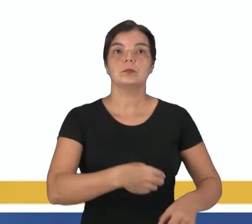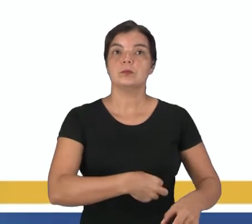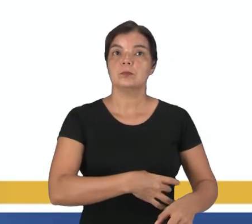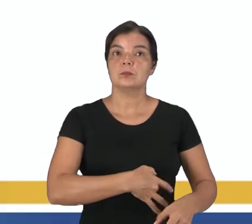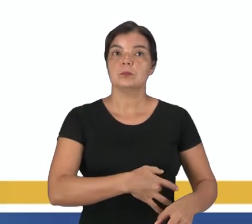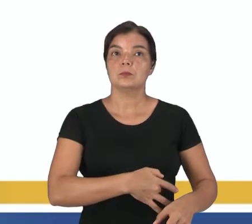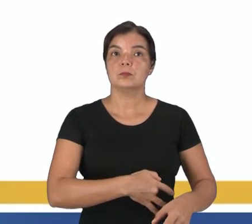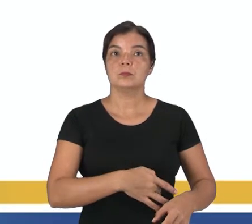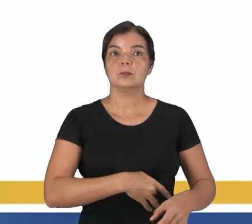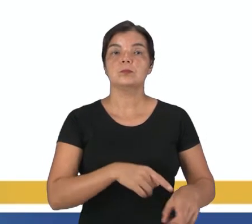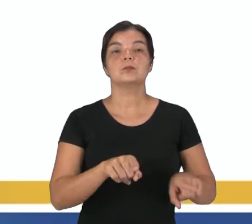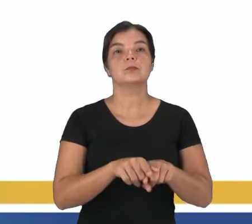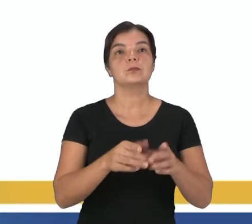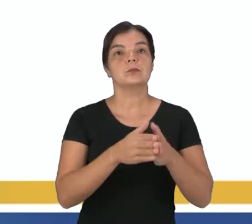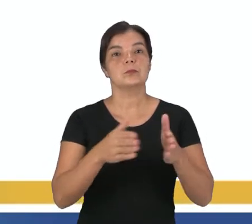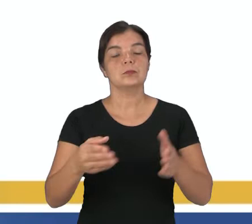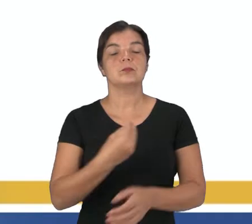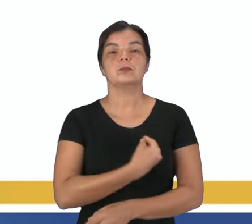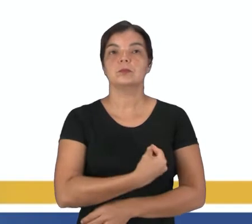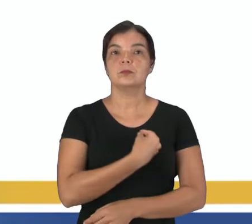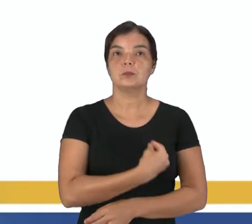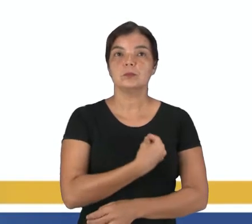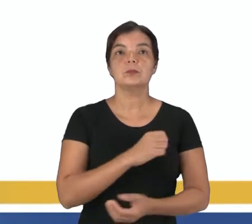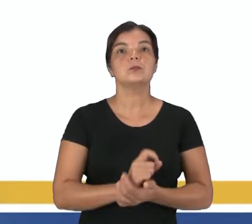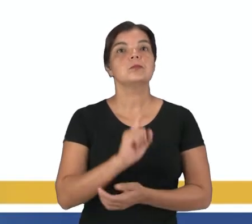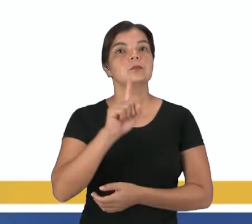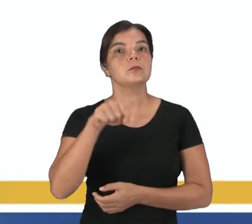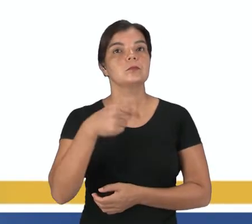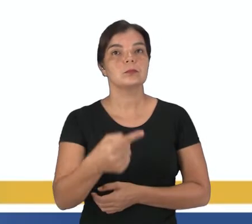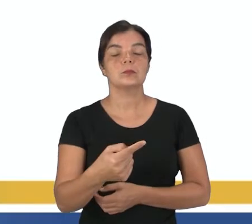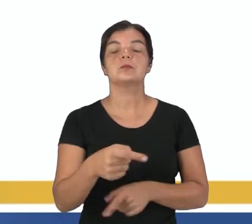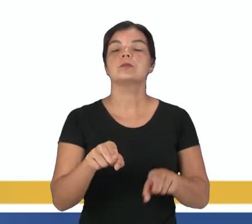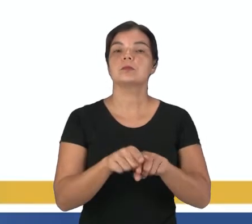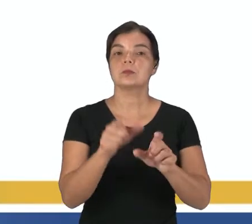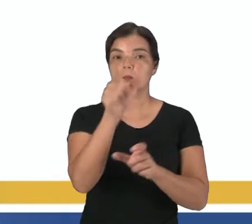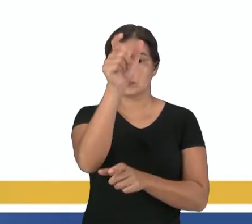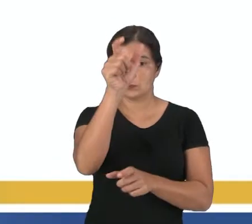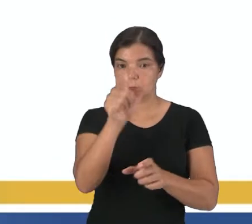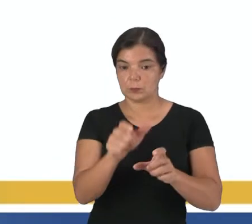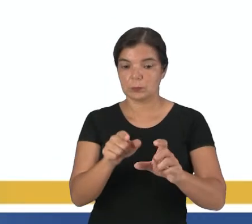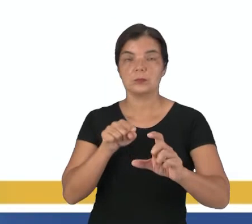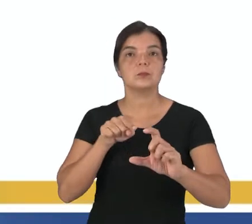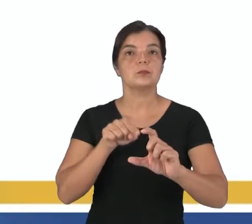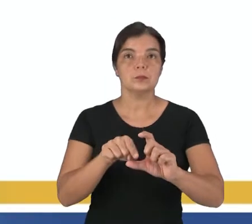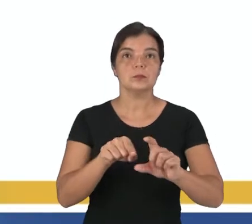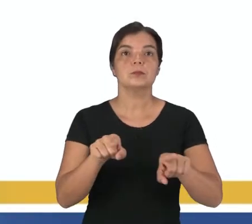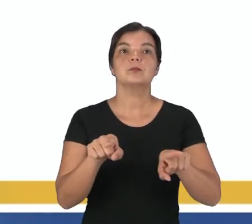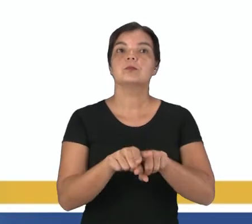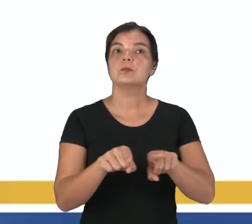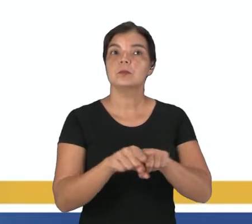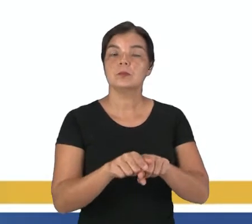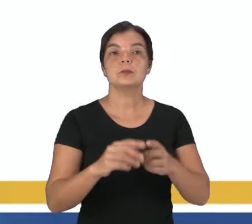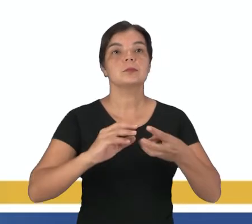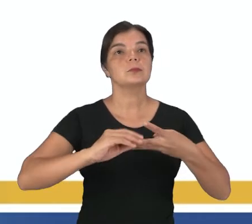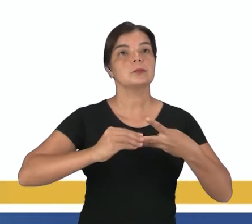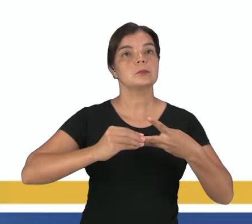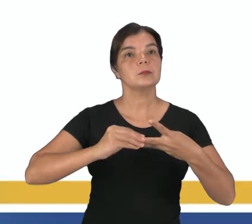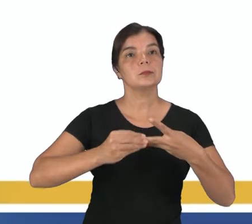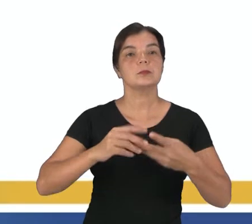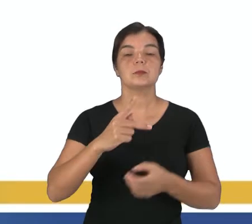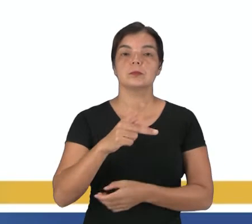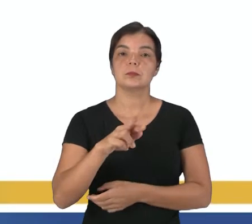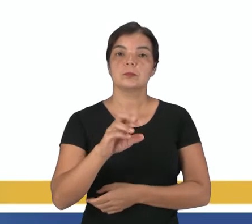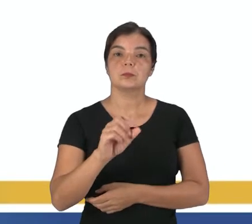eles são produzidos no fígado durante a vida fetal e posteriormente são produzidos na medula óssea.